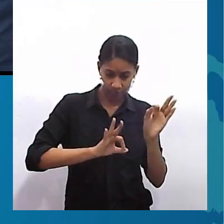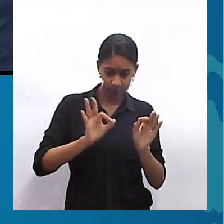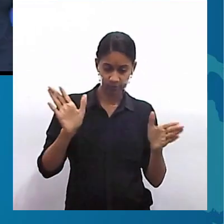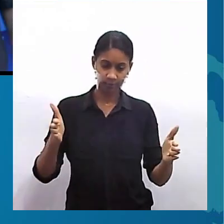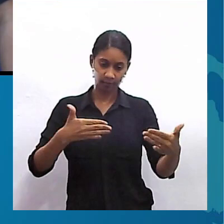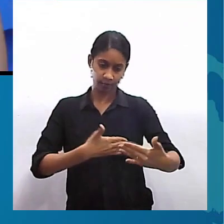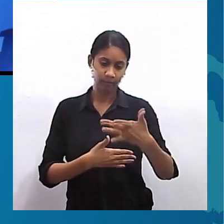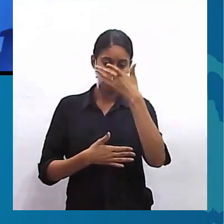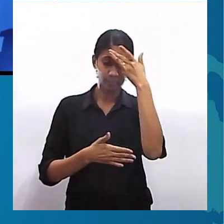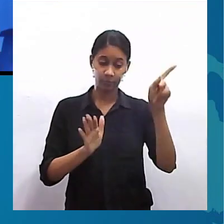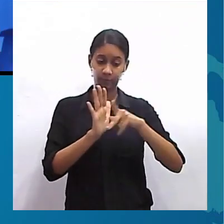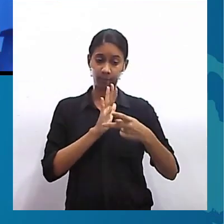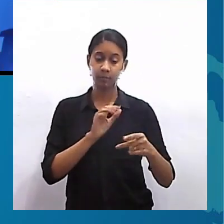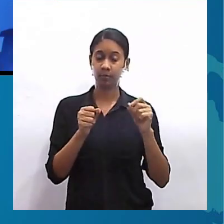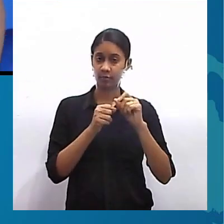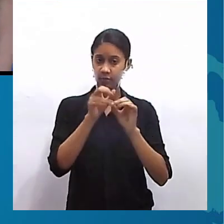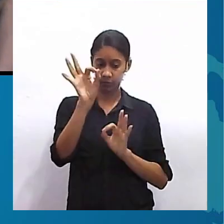manualmente.